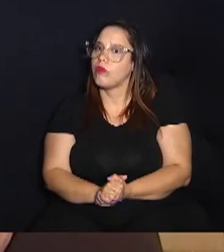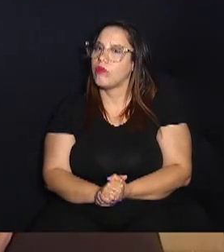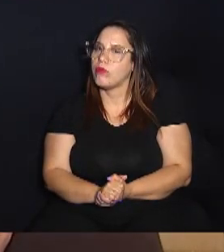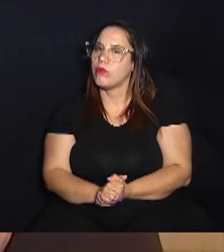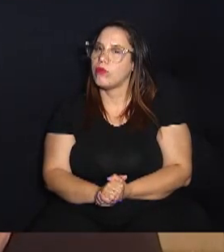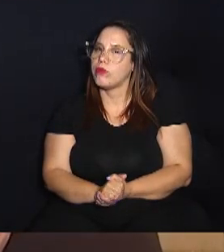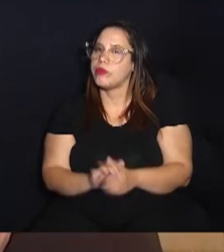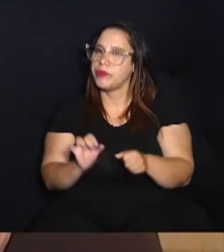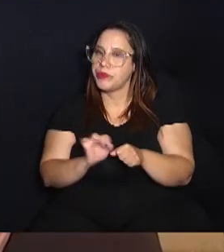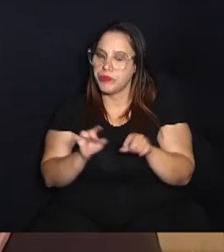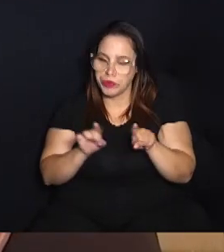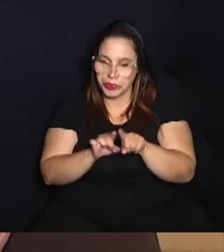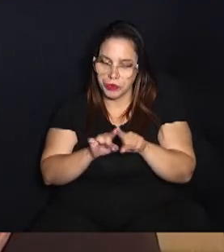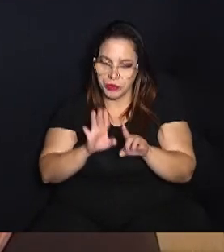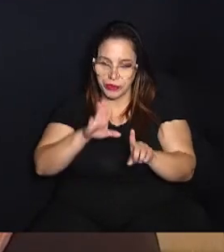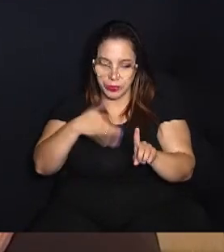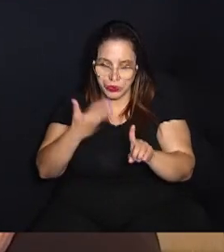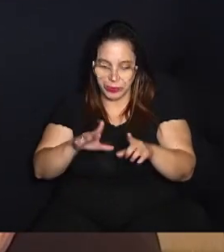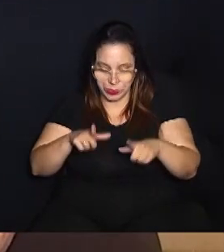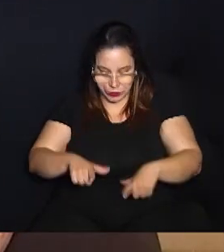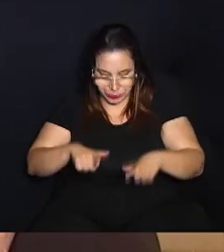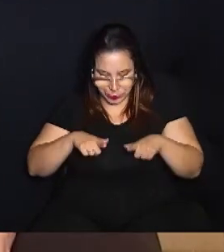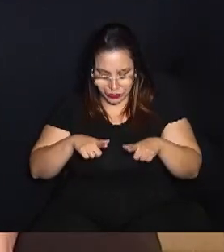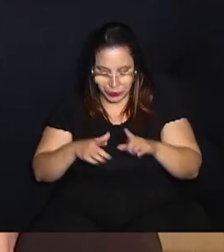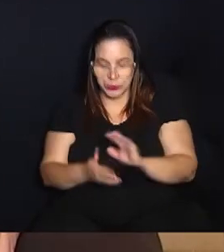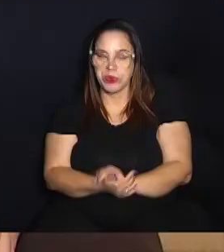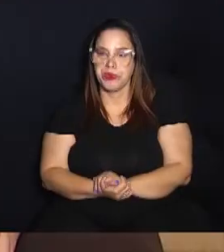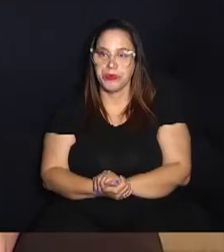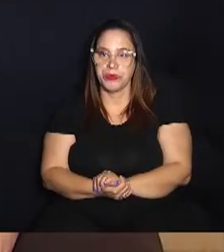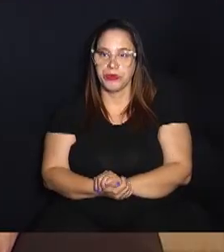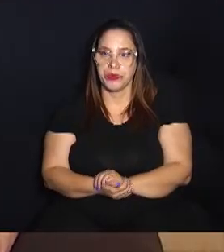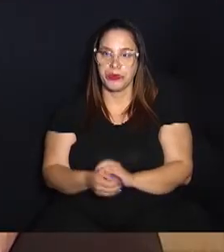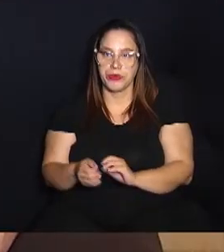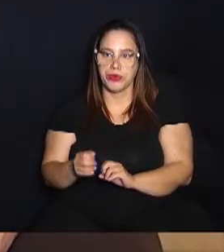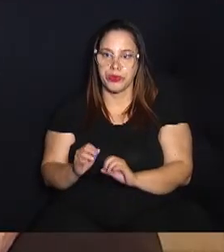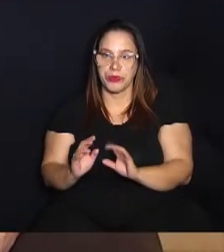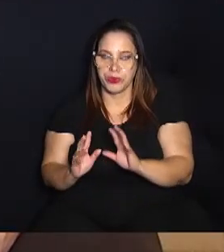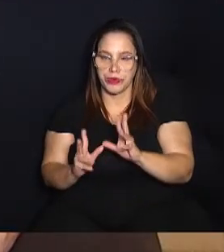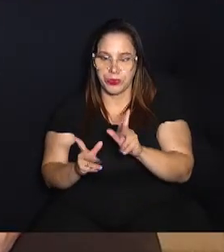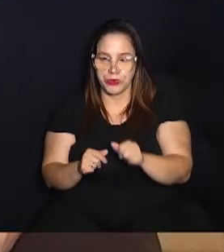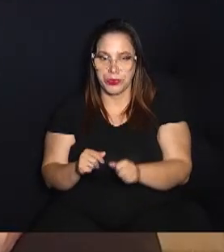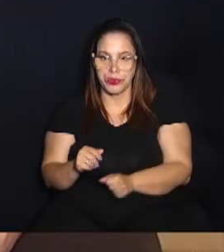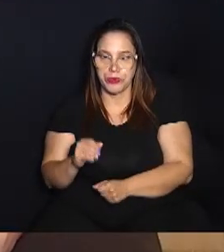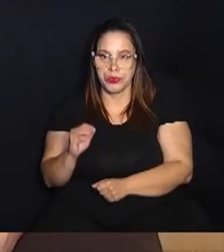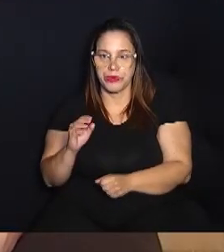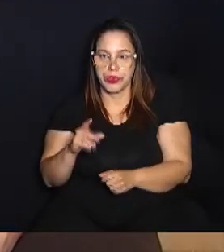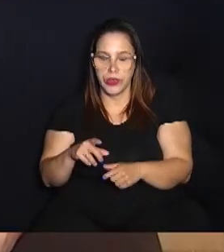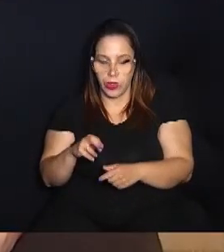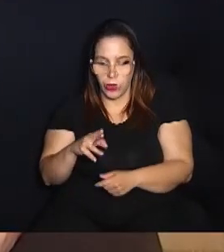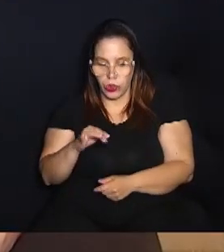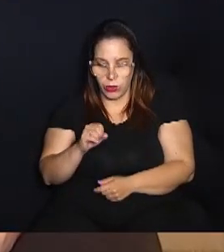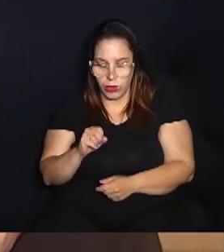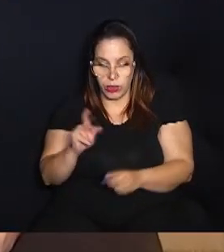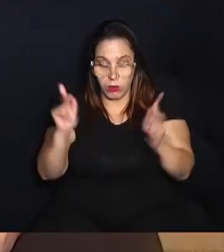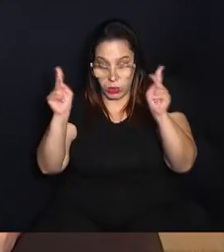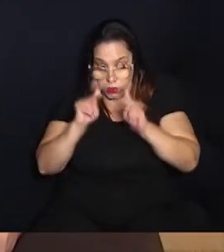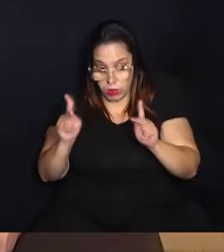foi também agraciado com prêmios mundialmente conhecidos como o Prêmio Unesco para a